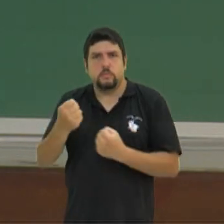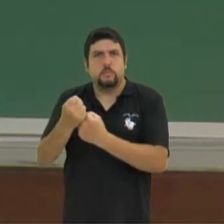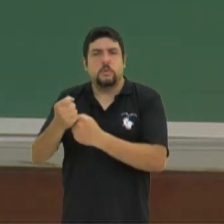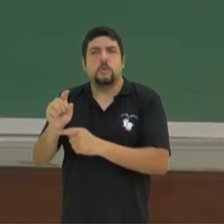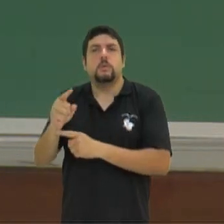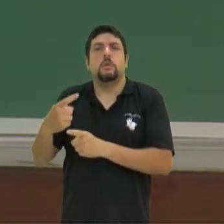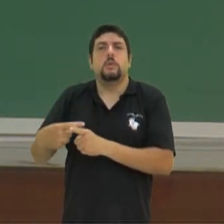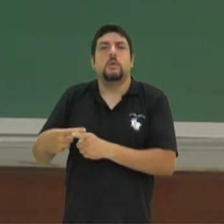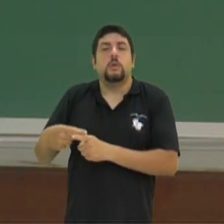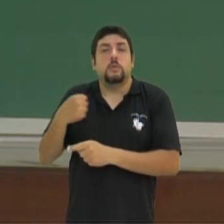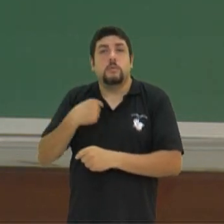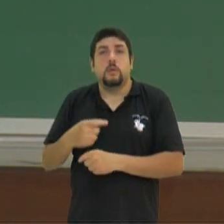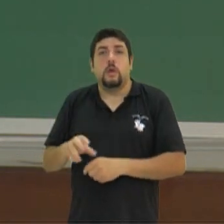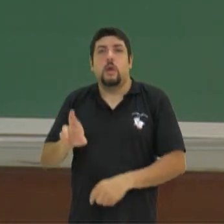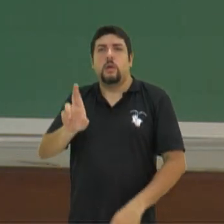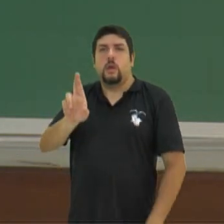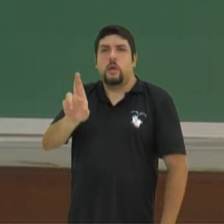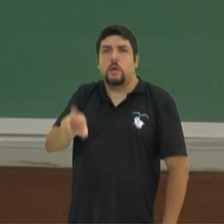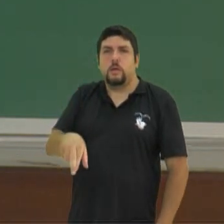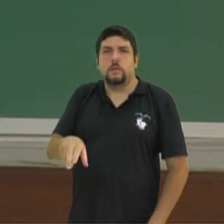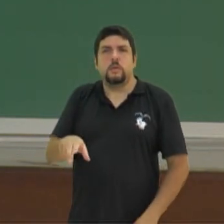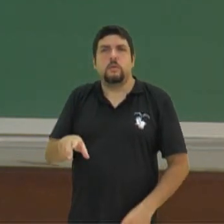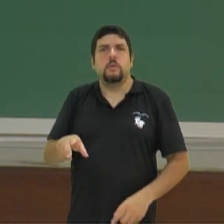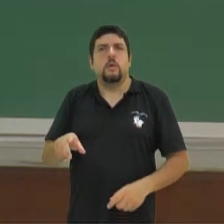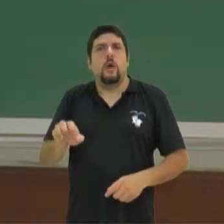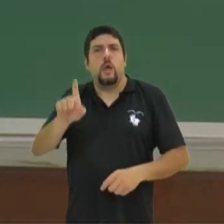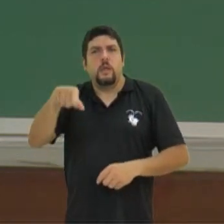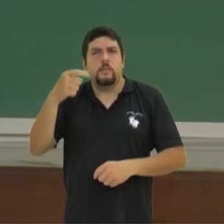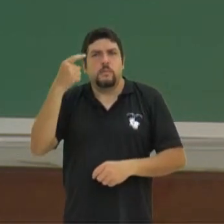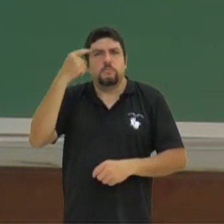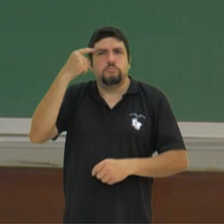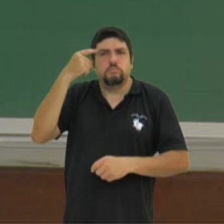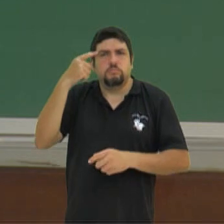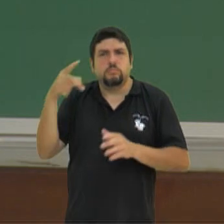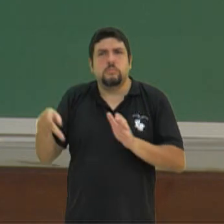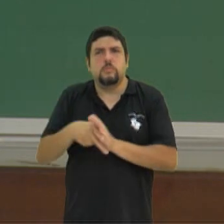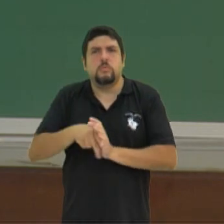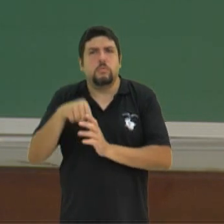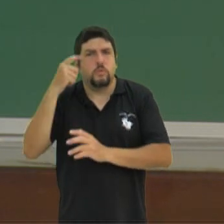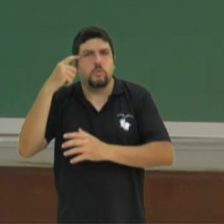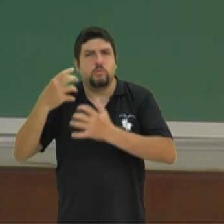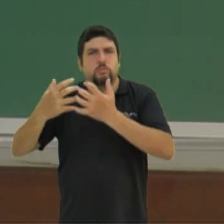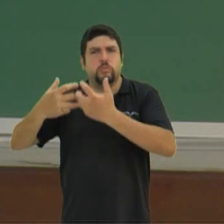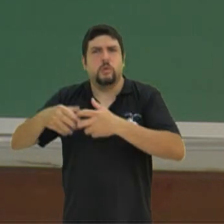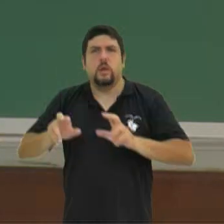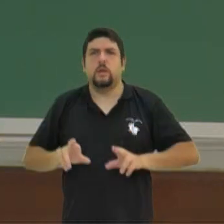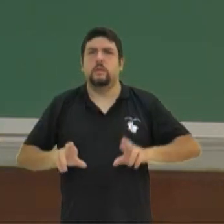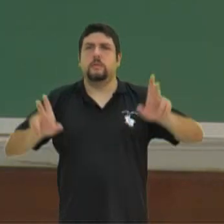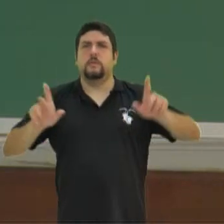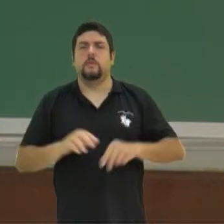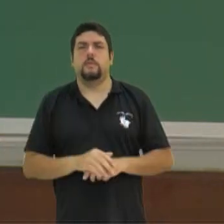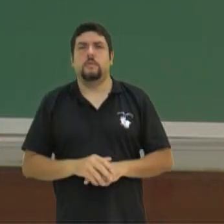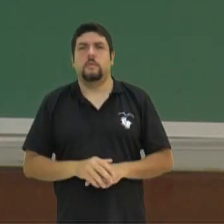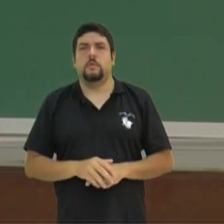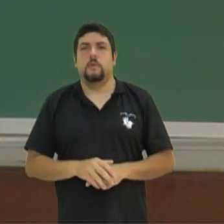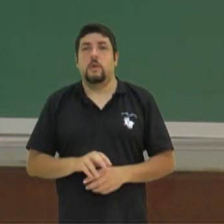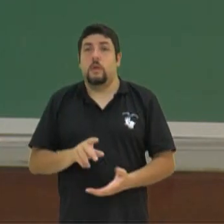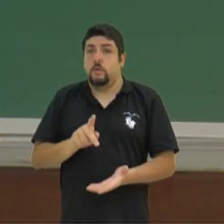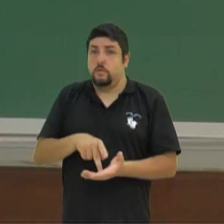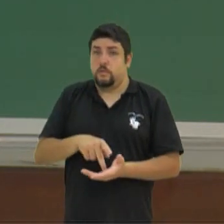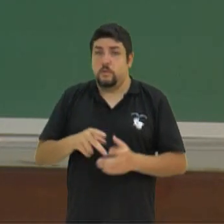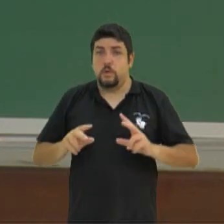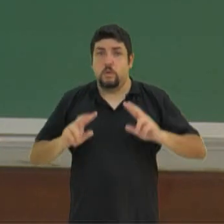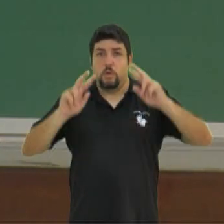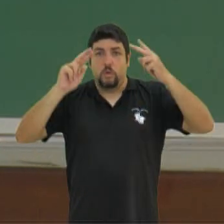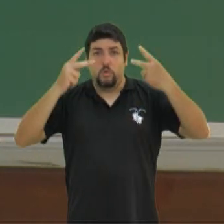que é a razão. E a razão é diferente de tudo que a gente conhece, né? O homem é o único animal capaz